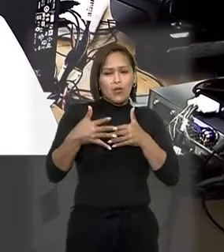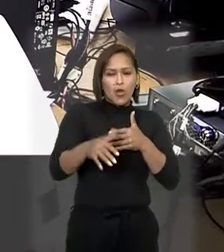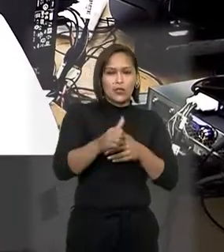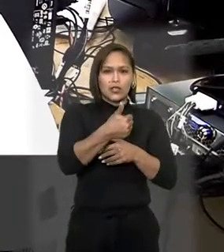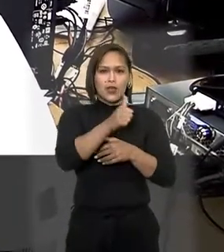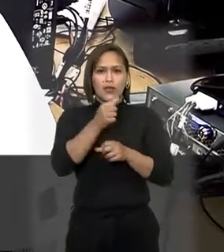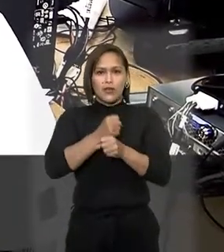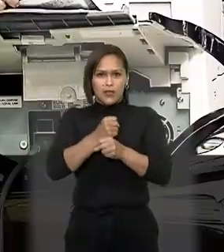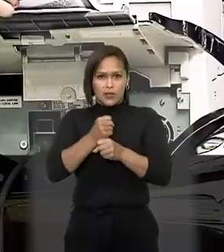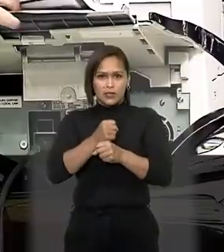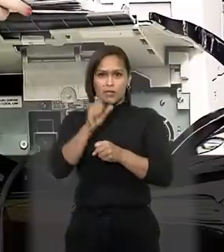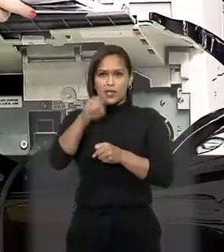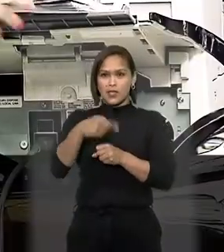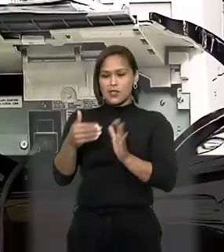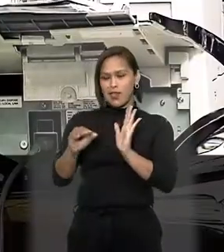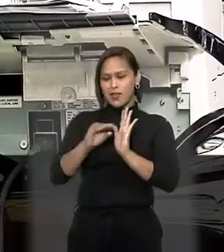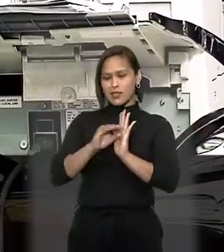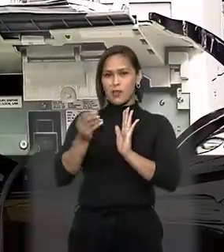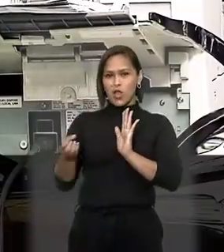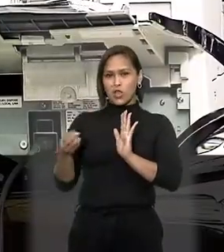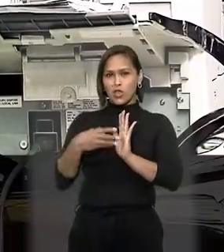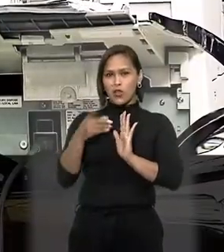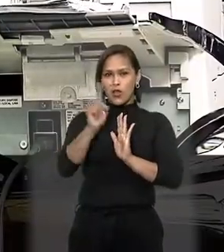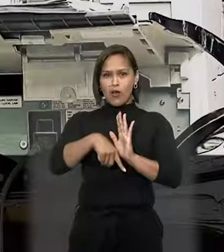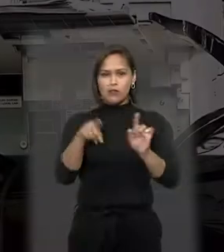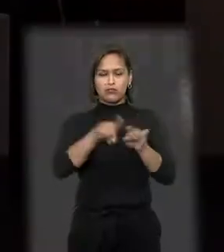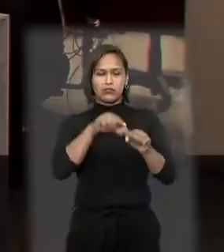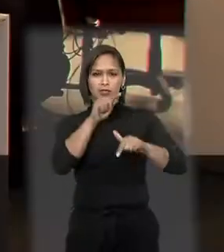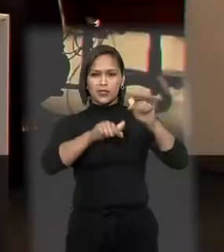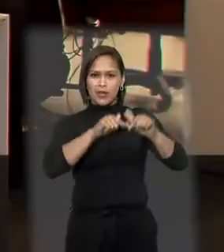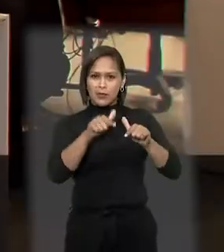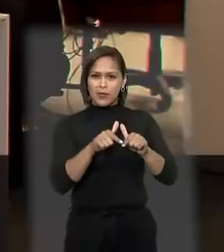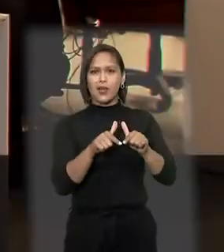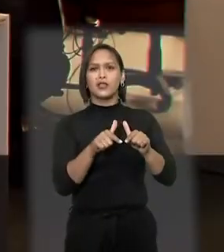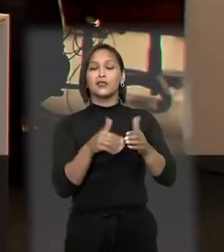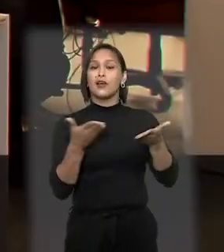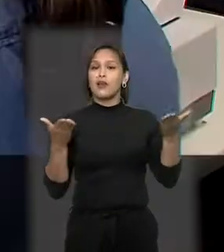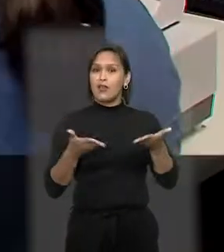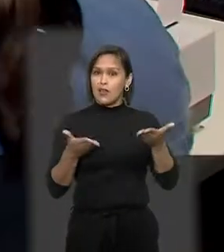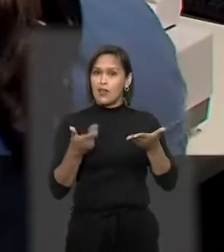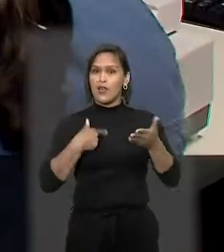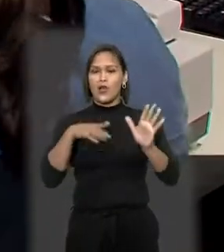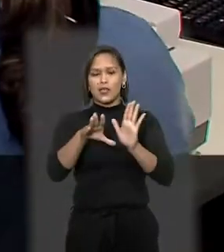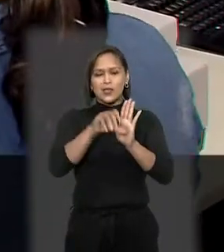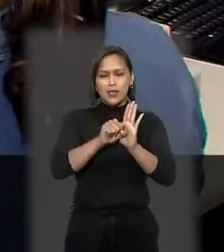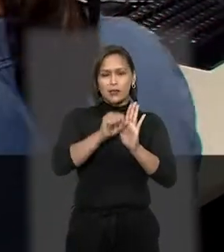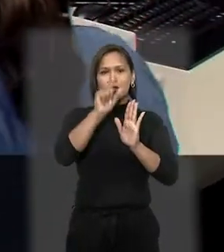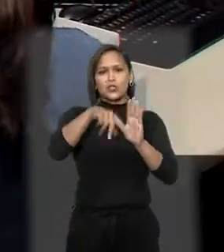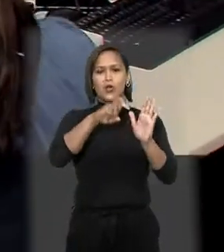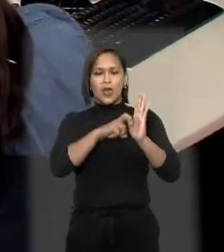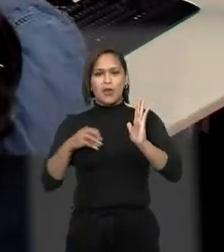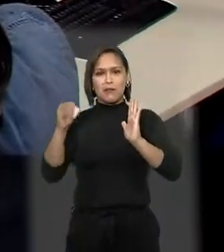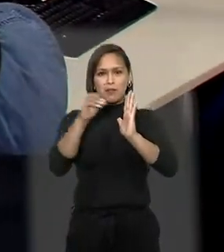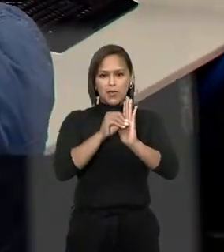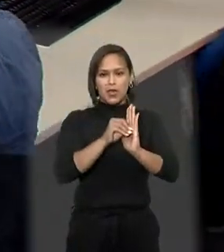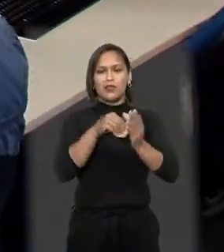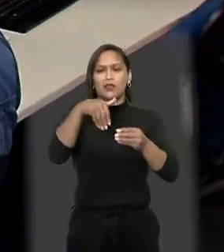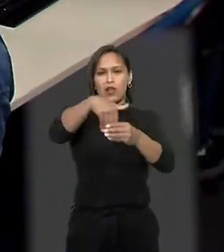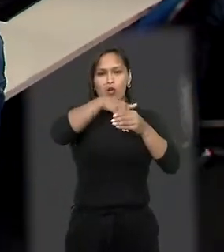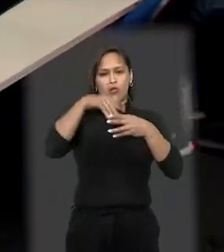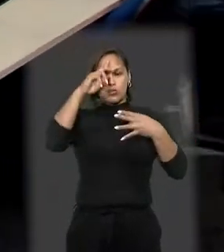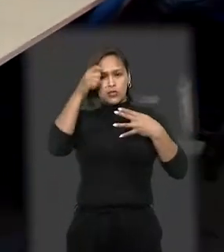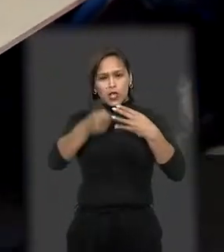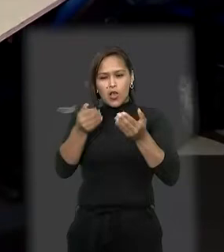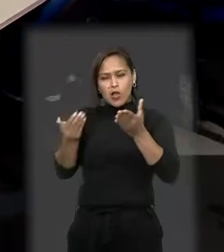Mas ao longo desses 11 anos, eles receberam novas atribuições e atividades. Agora, eles capturam a ementa